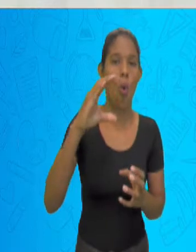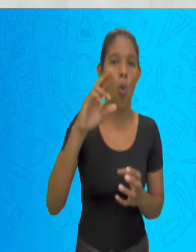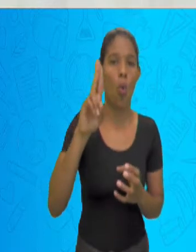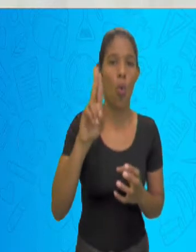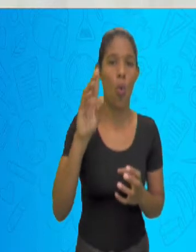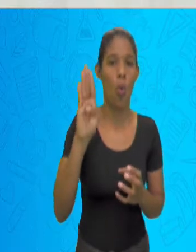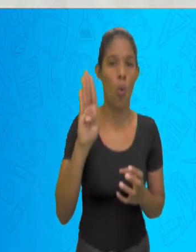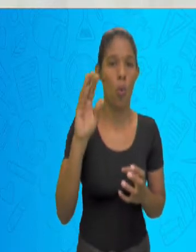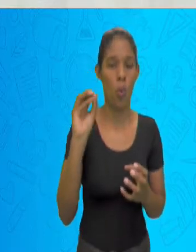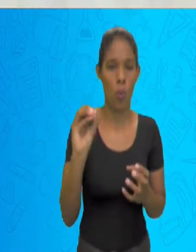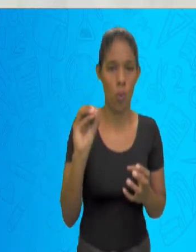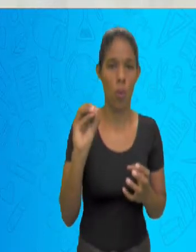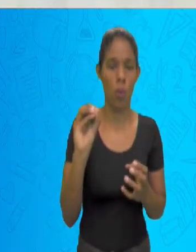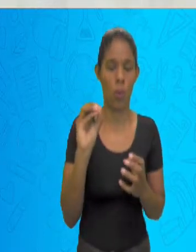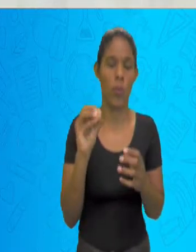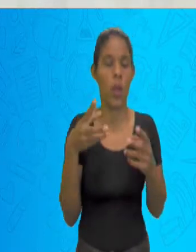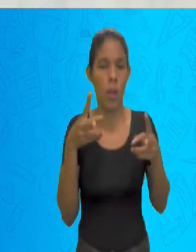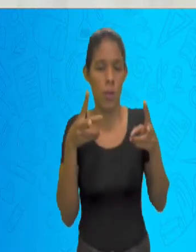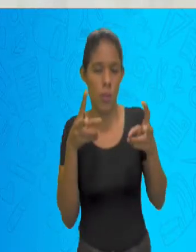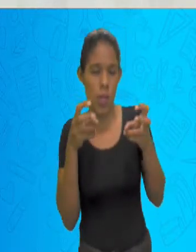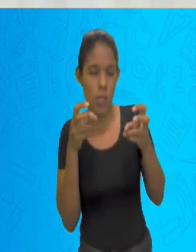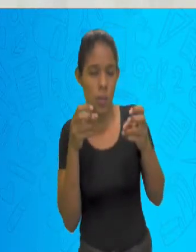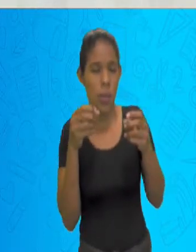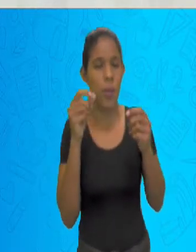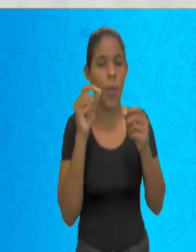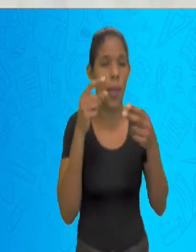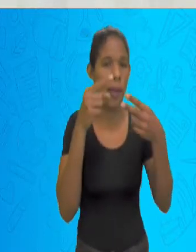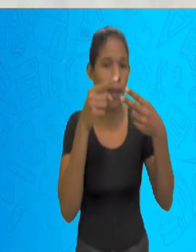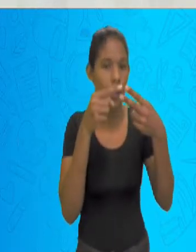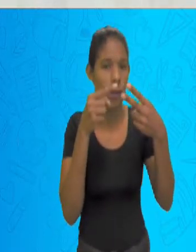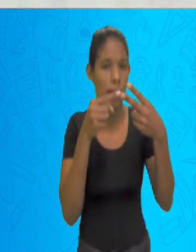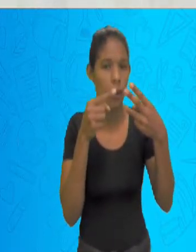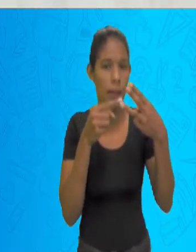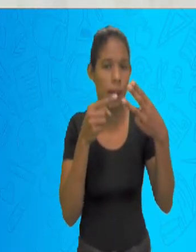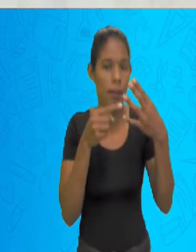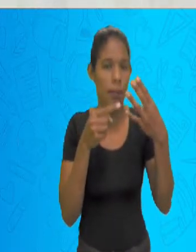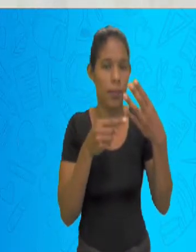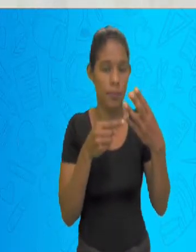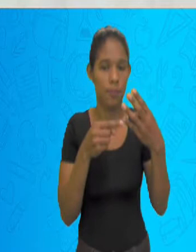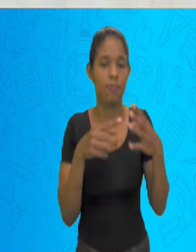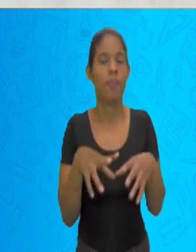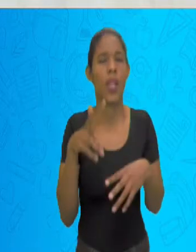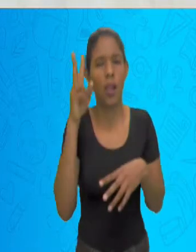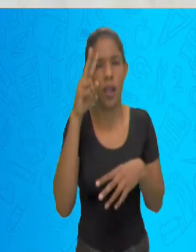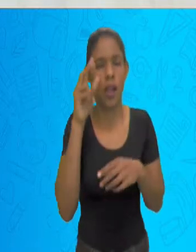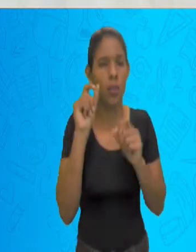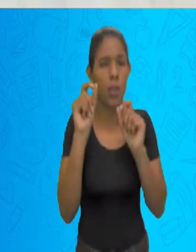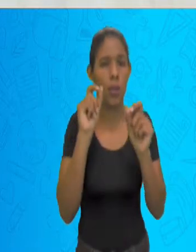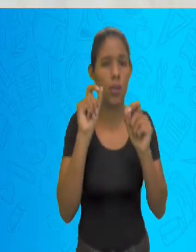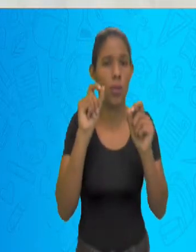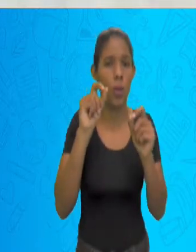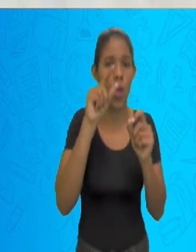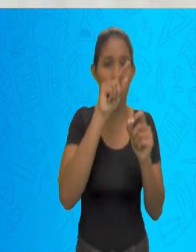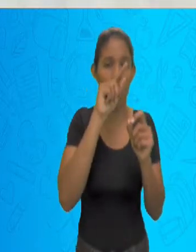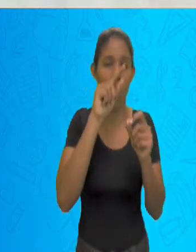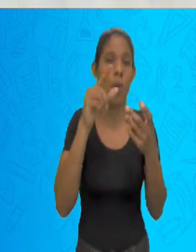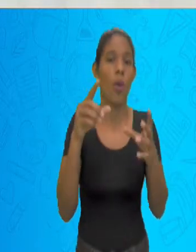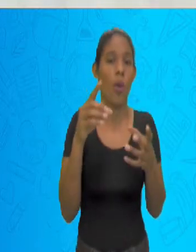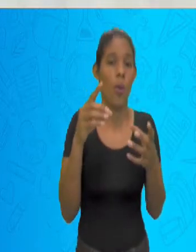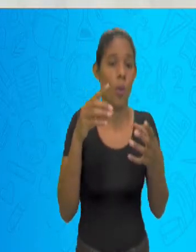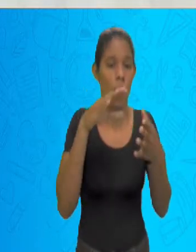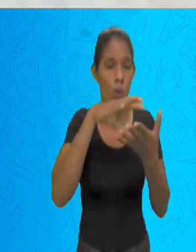esses elementos. Lembrando que o cubo, ele tem as faces quadradas.